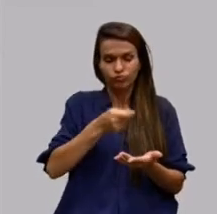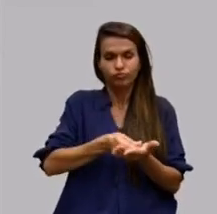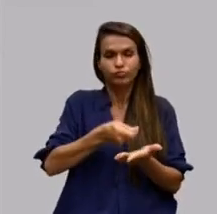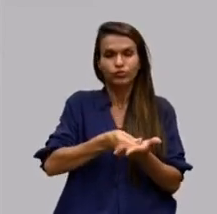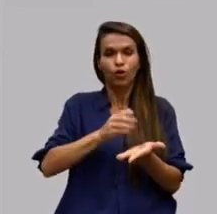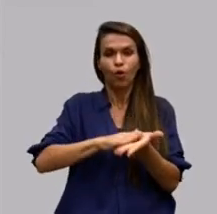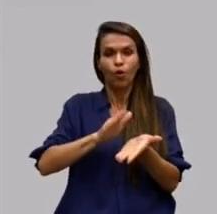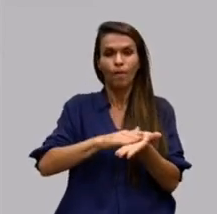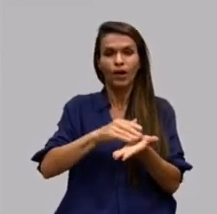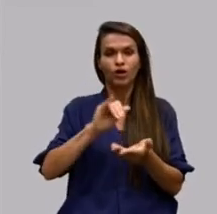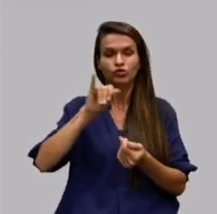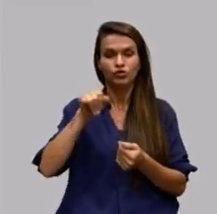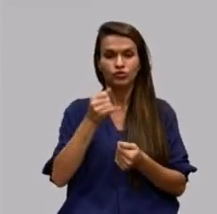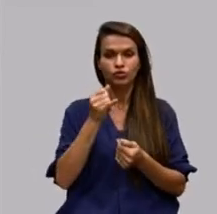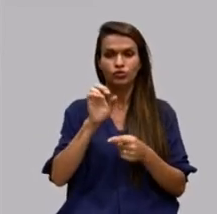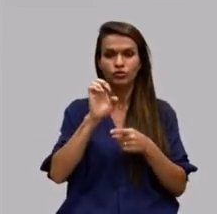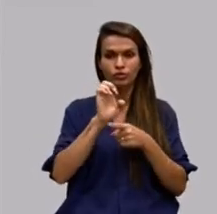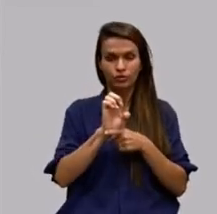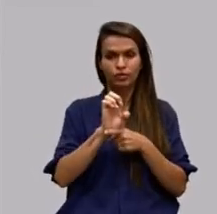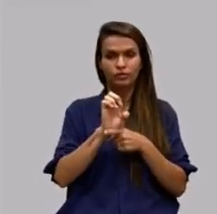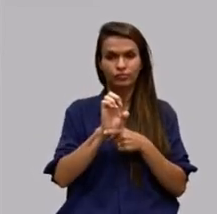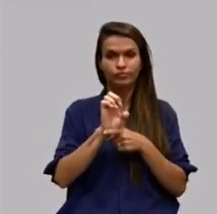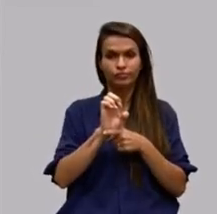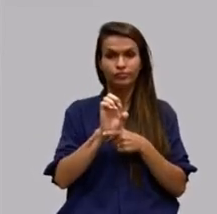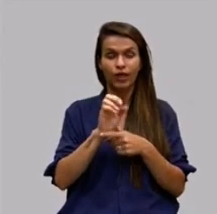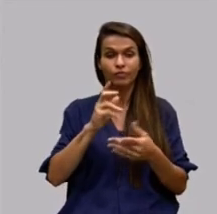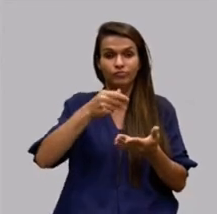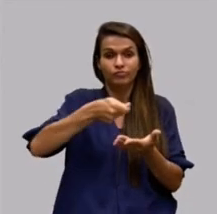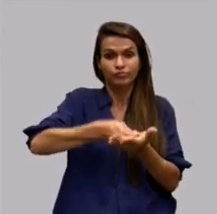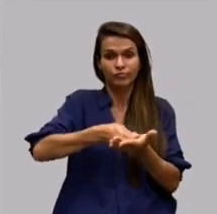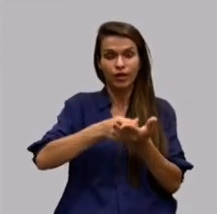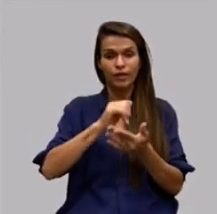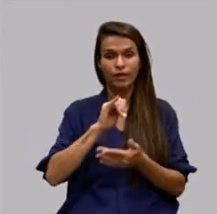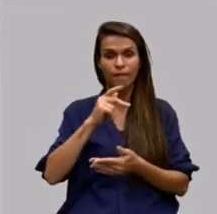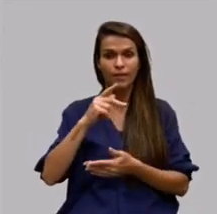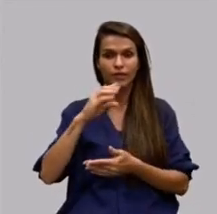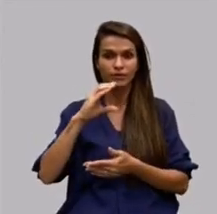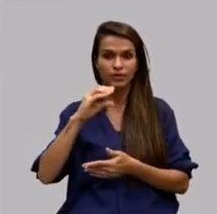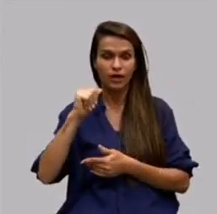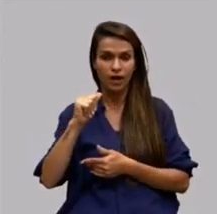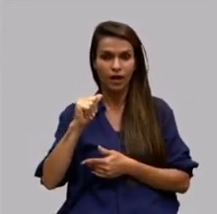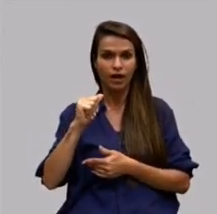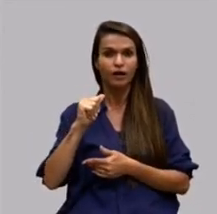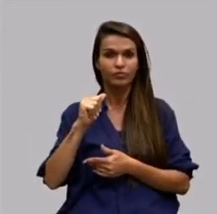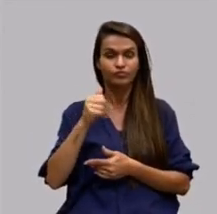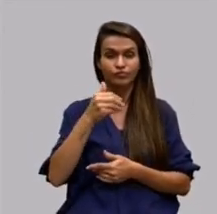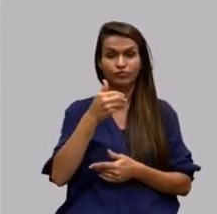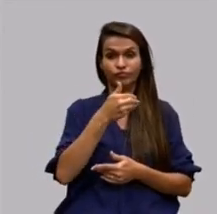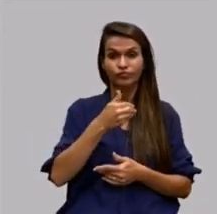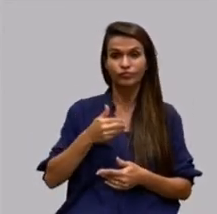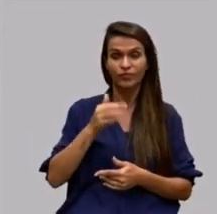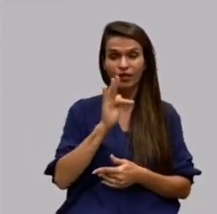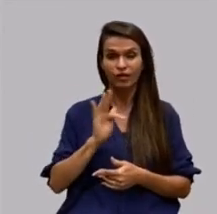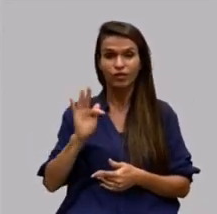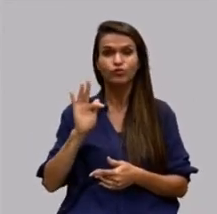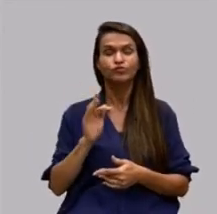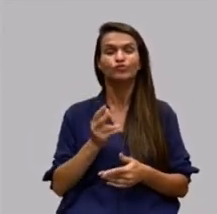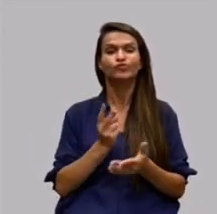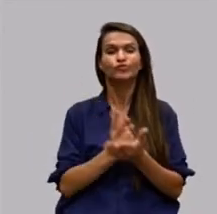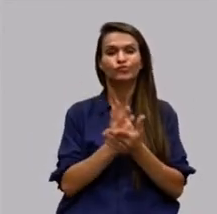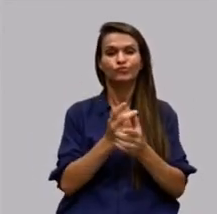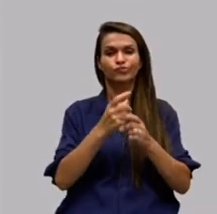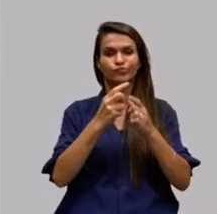se afastasse os juros e se aplicasse o IPCA, o que aconteceria? A União se tornaria devedora do Estado do